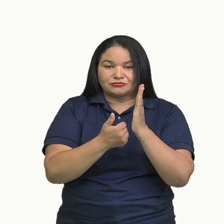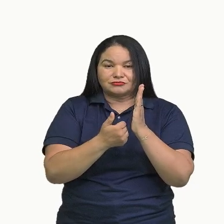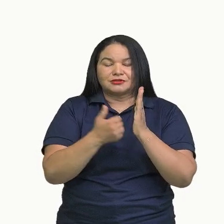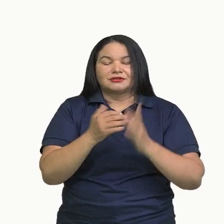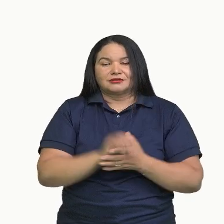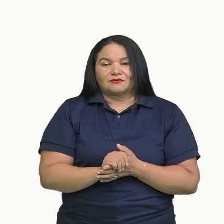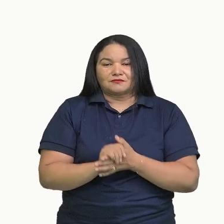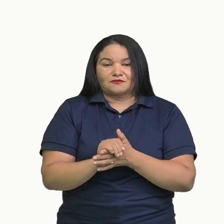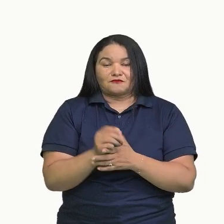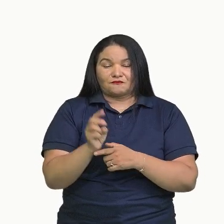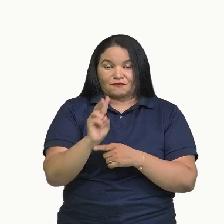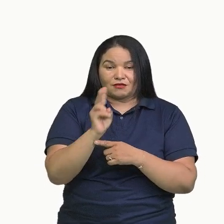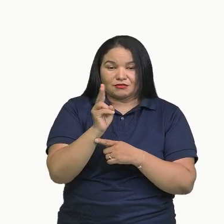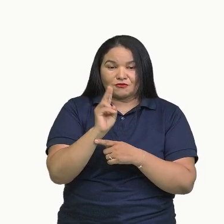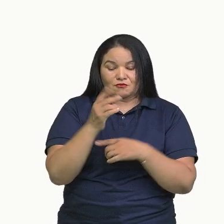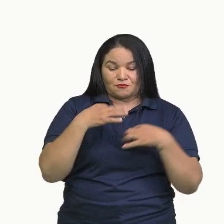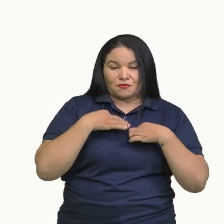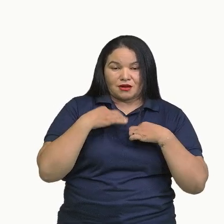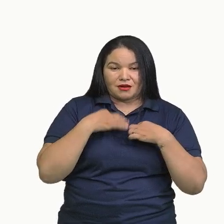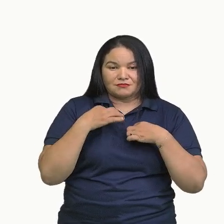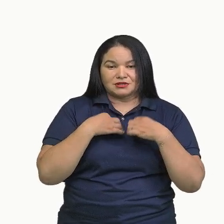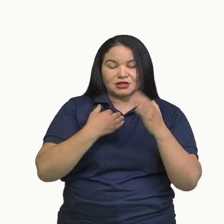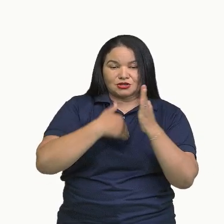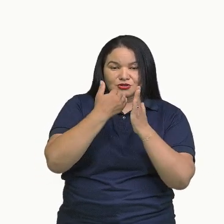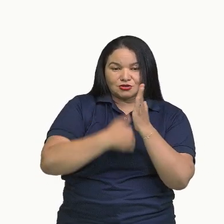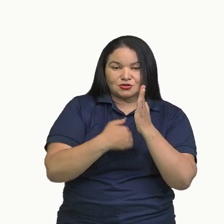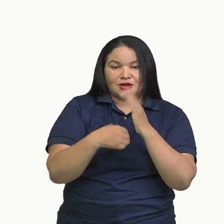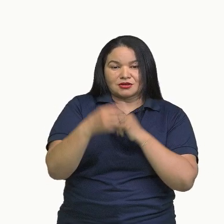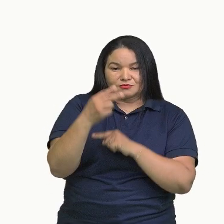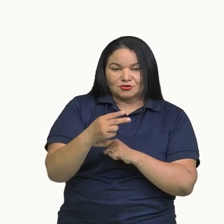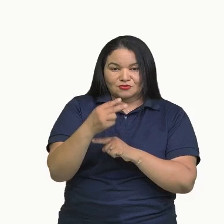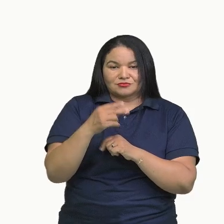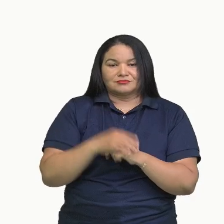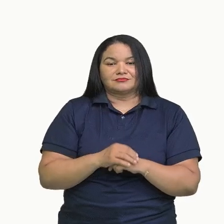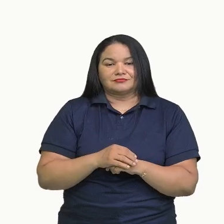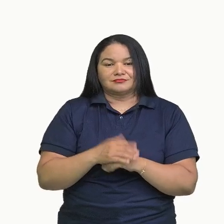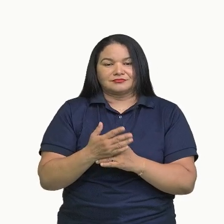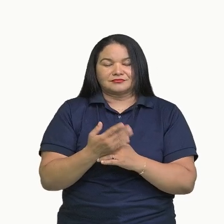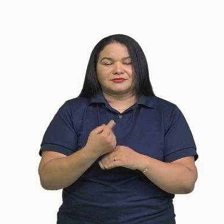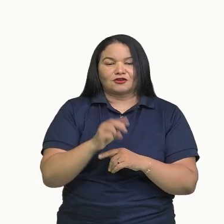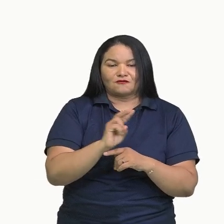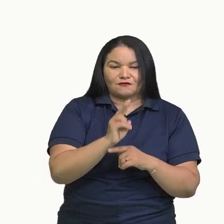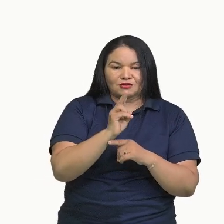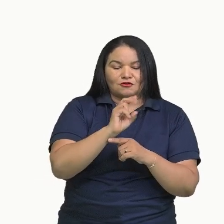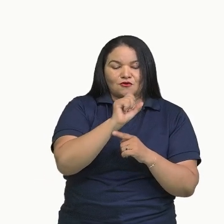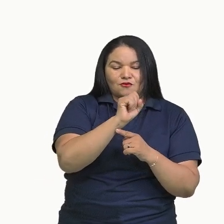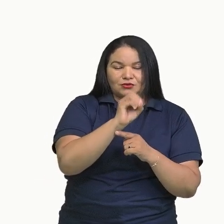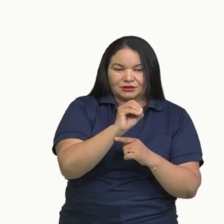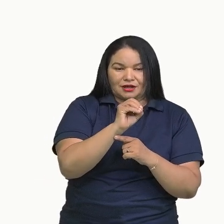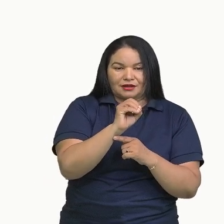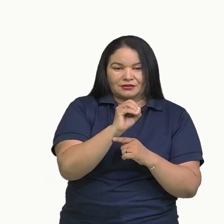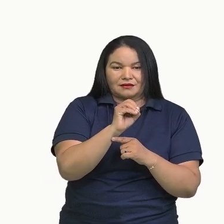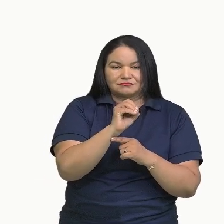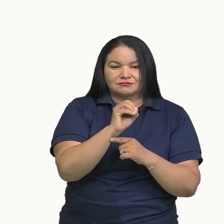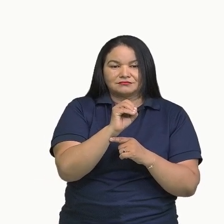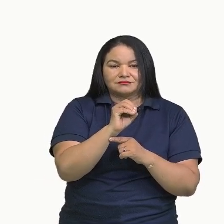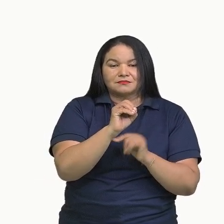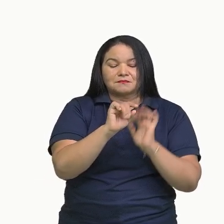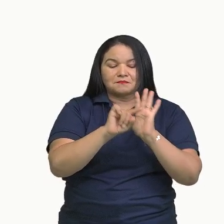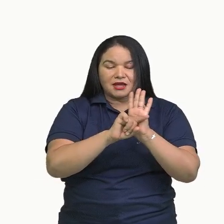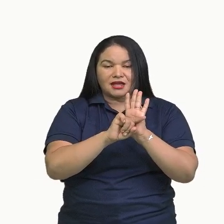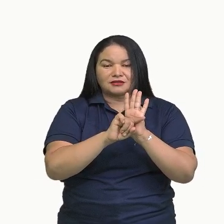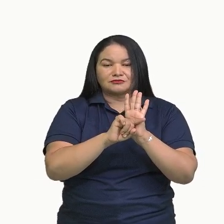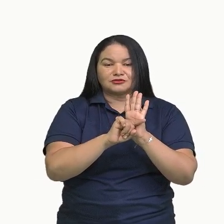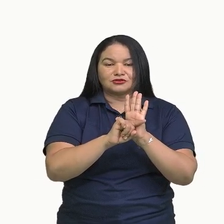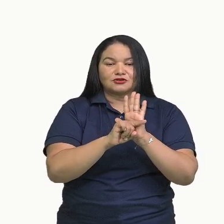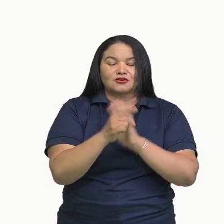aí do produto diminua. Então, o valor após o desconto vai ser o preço original, que é de 80,